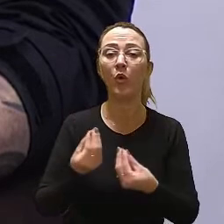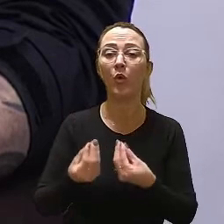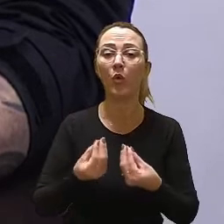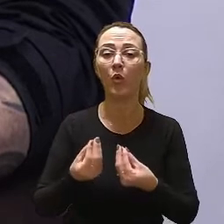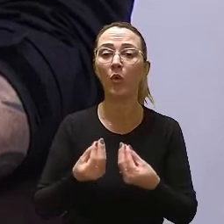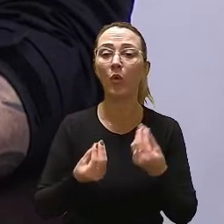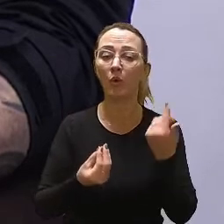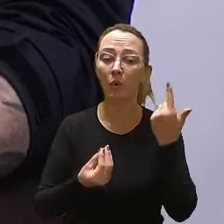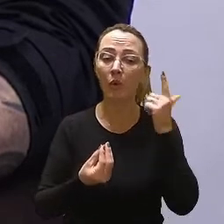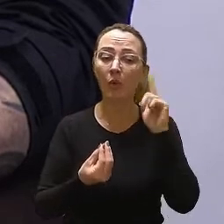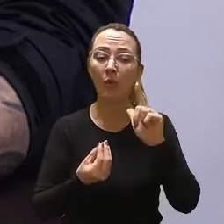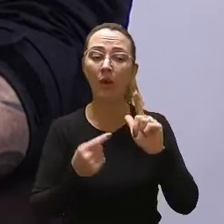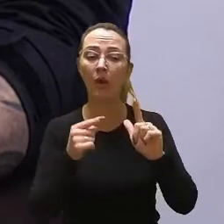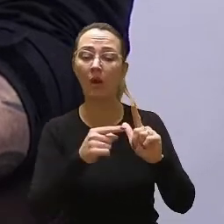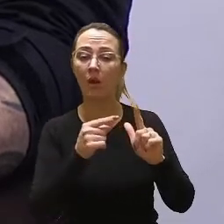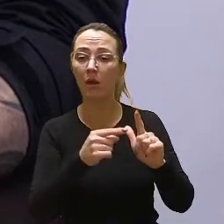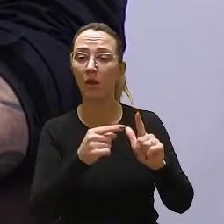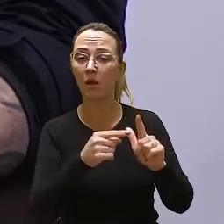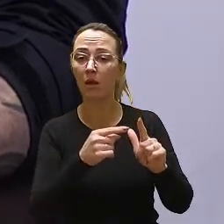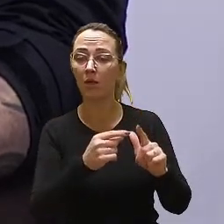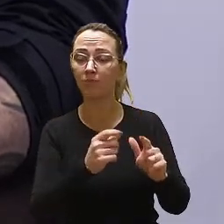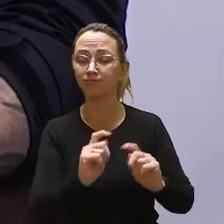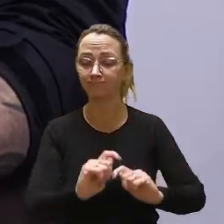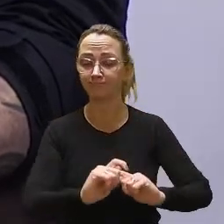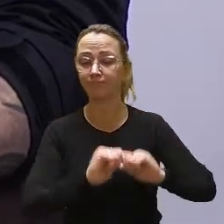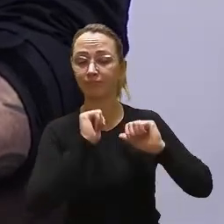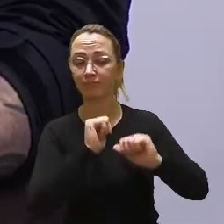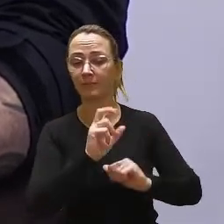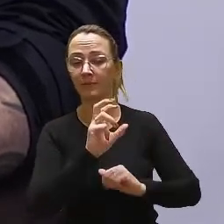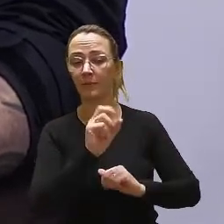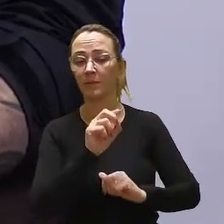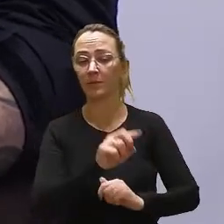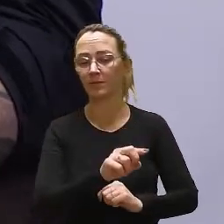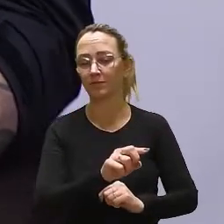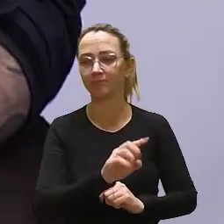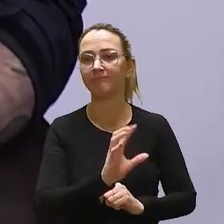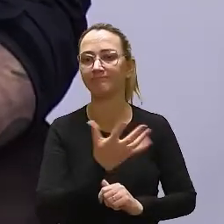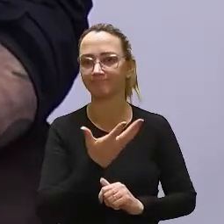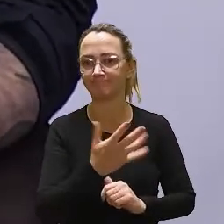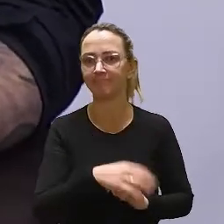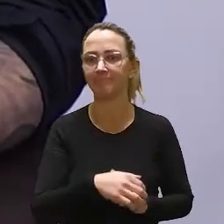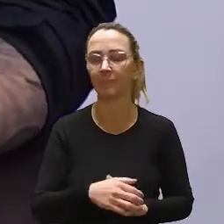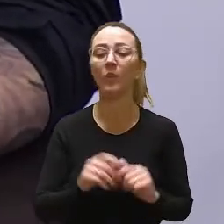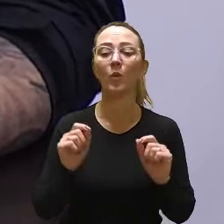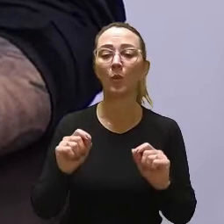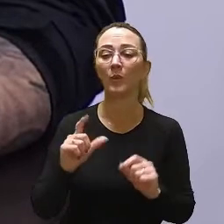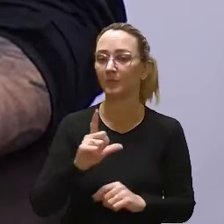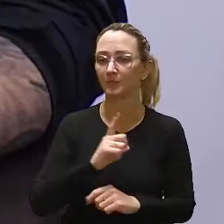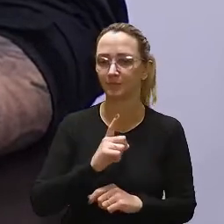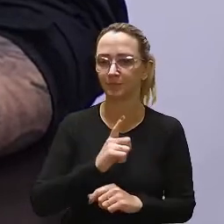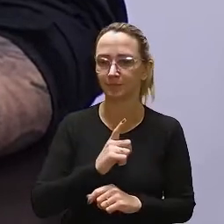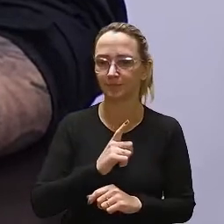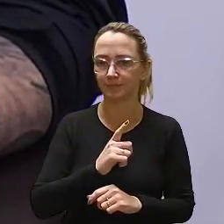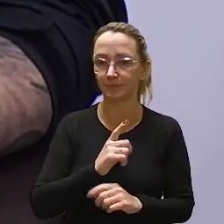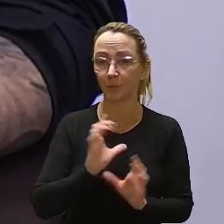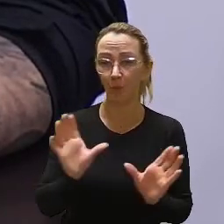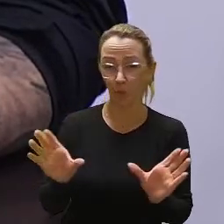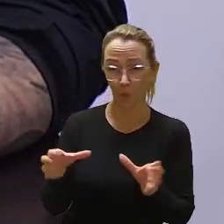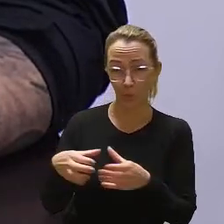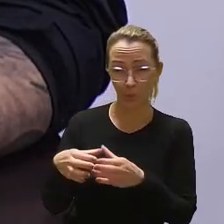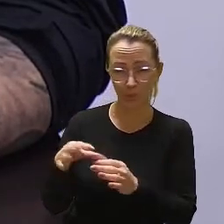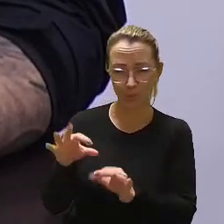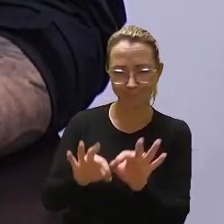golpe de 50, 100 mil. Depende da condição financeira da vítima. E o que que ocorre? O crime organizado